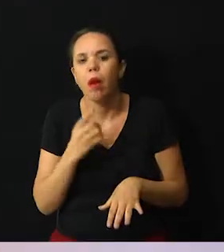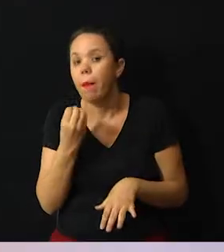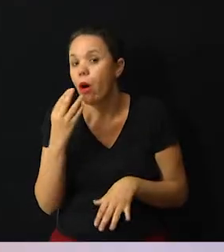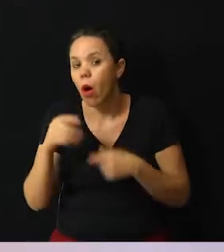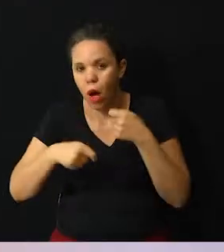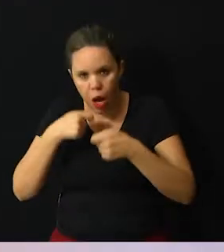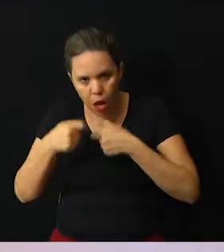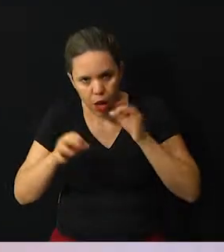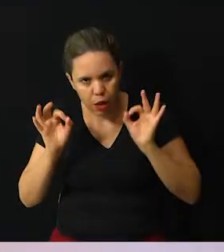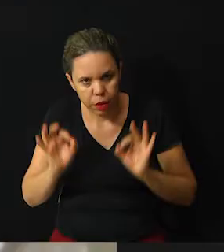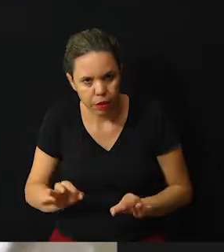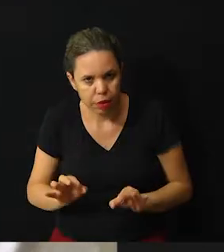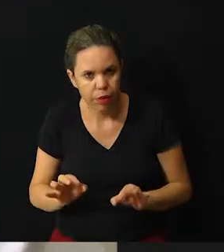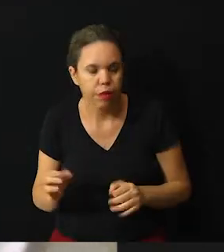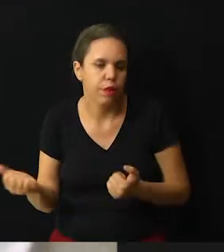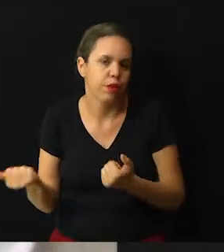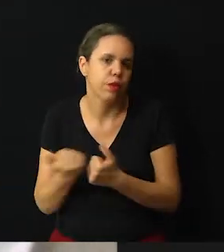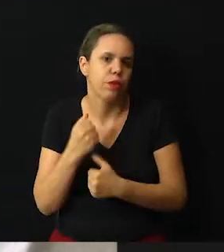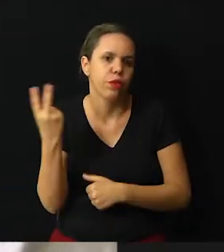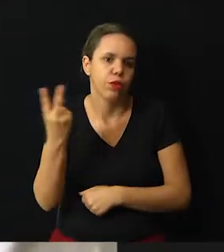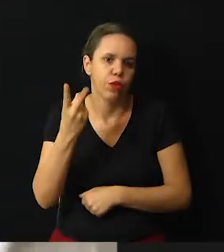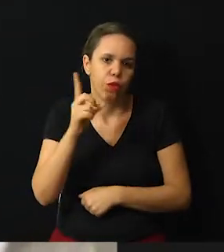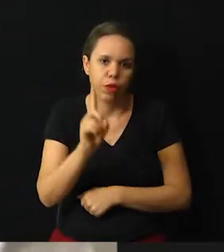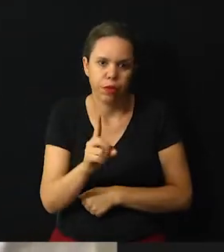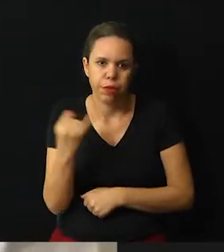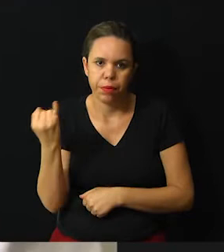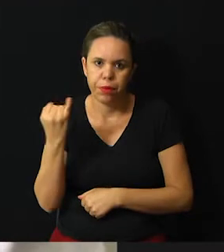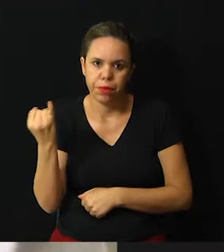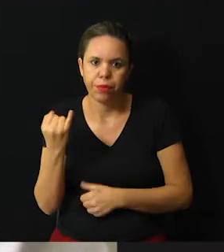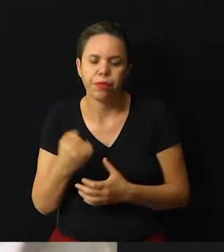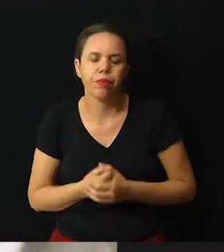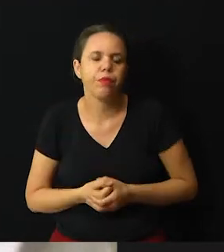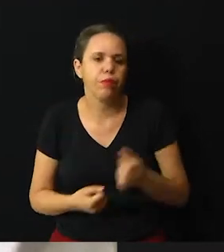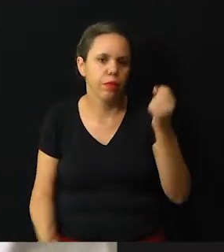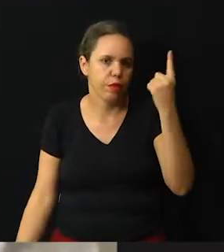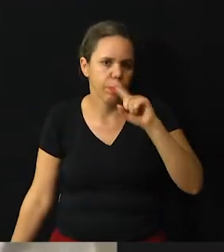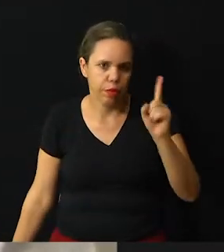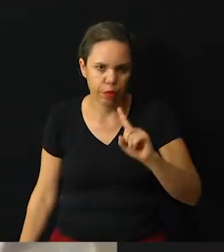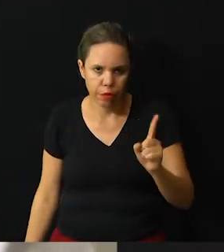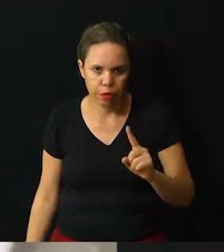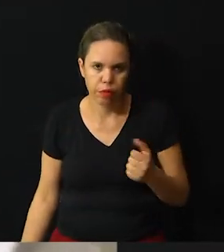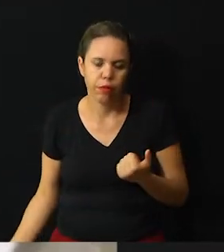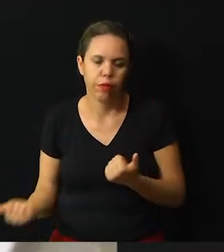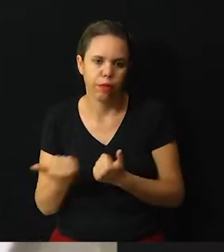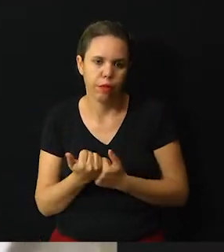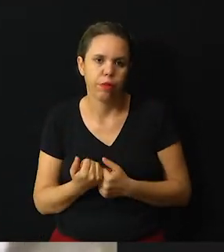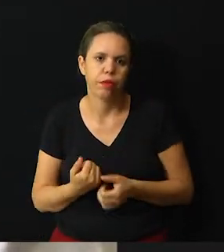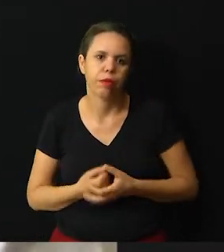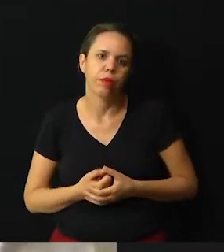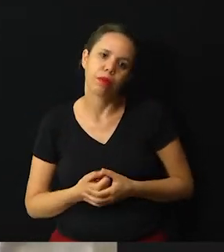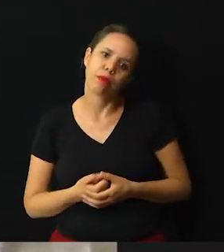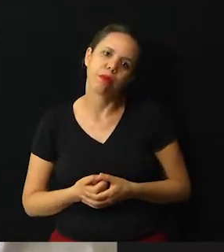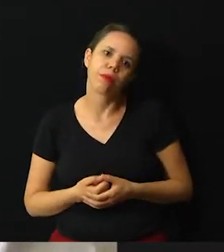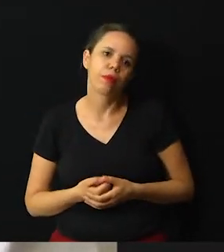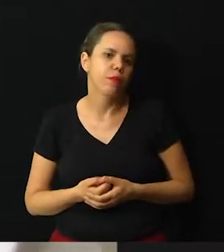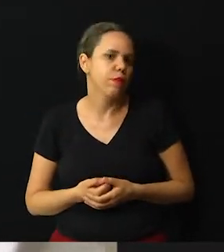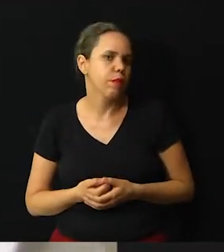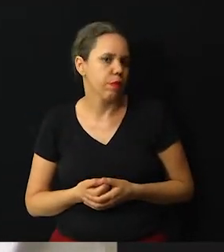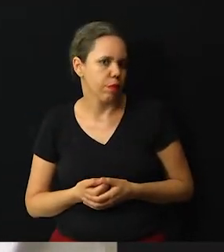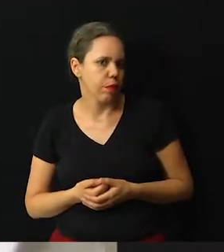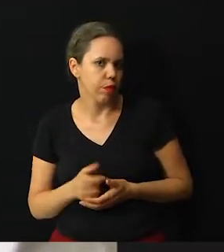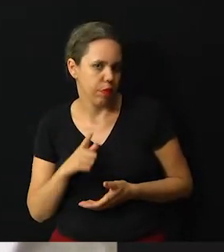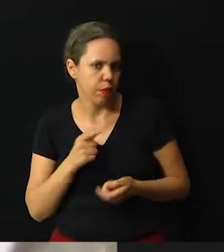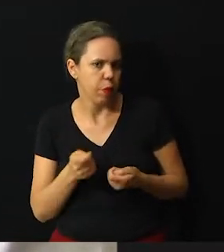uma boa alimentação, fazendo uma suplementação de vitamina D, que é importante, já que o paciente não pode tomar sol, uma suplementação de vitamina D é importante, você